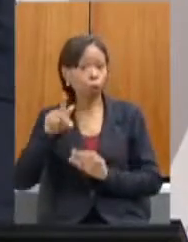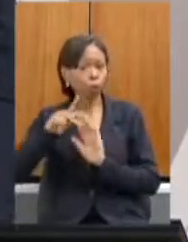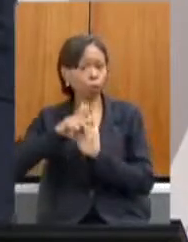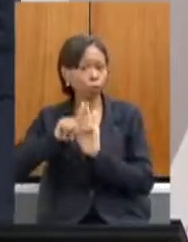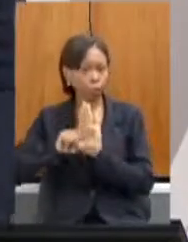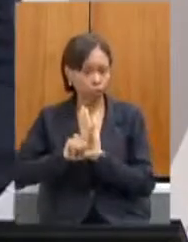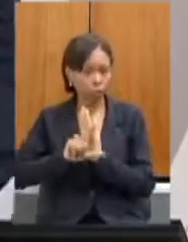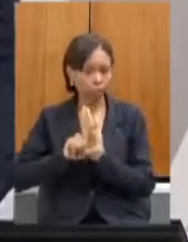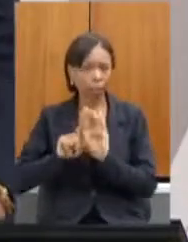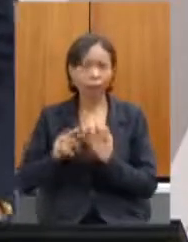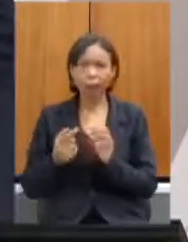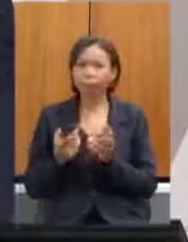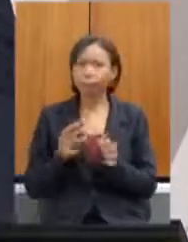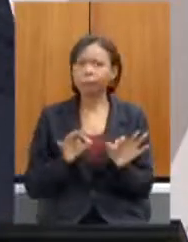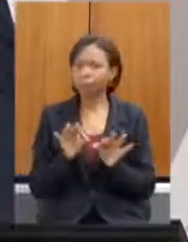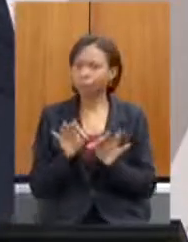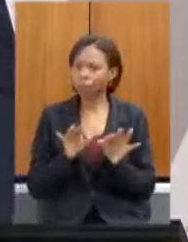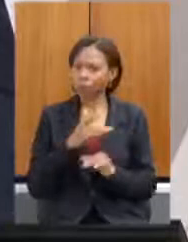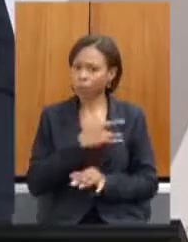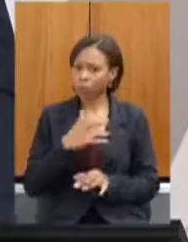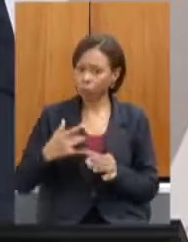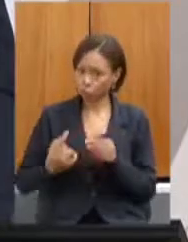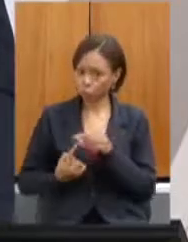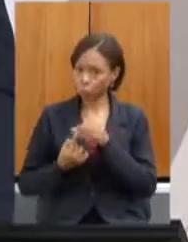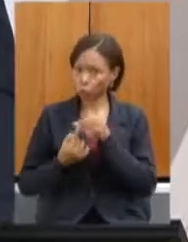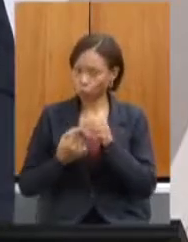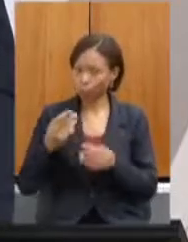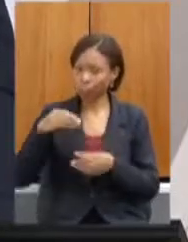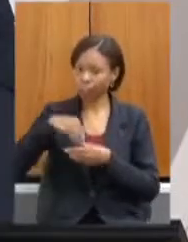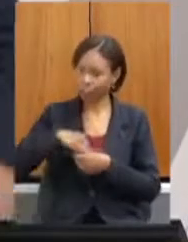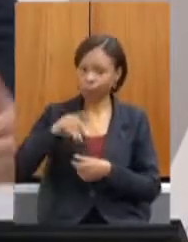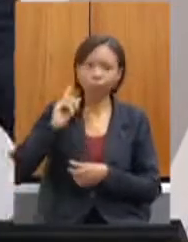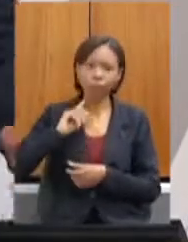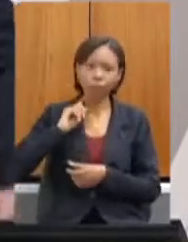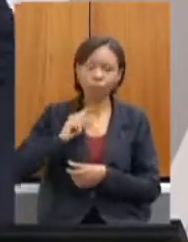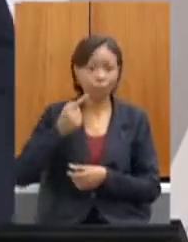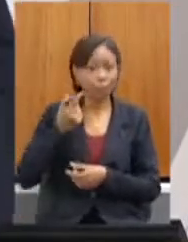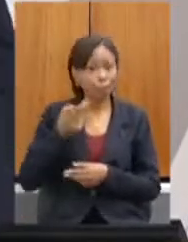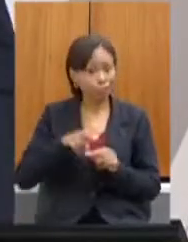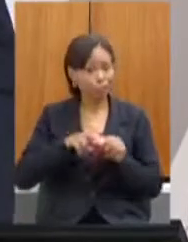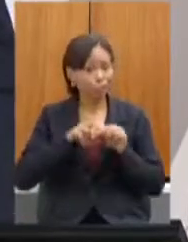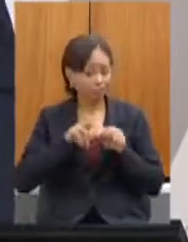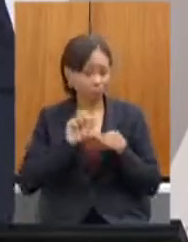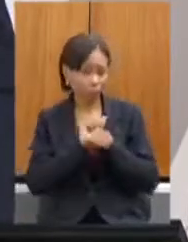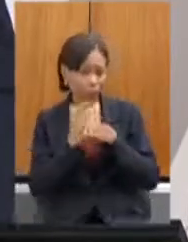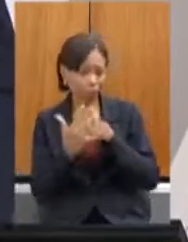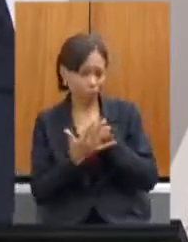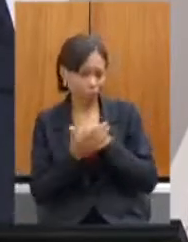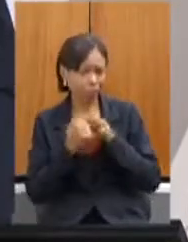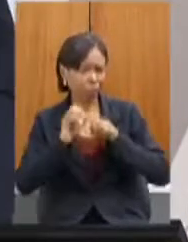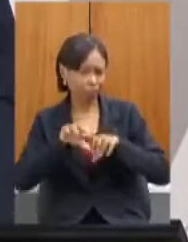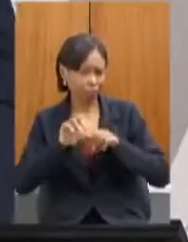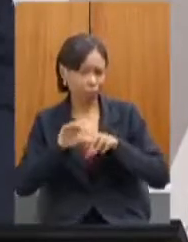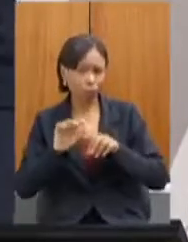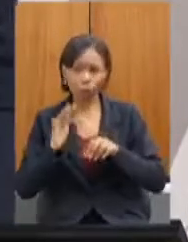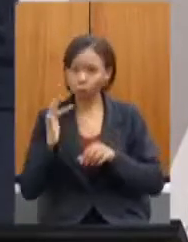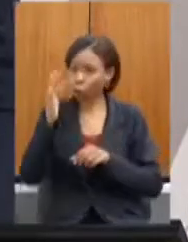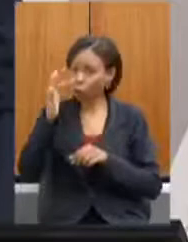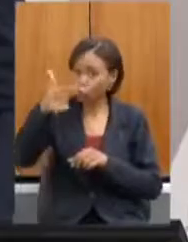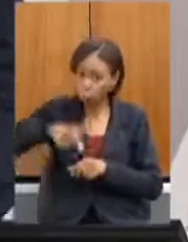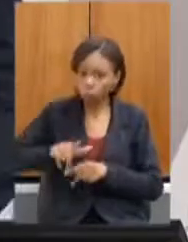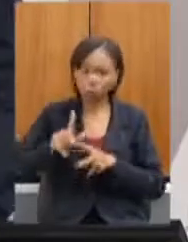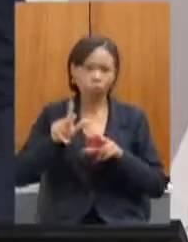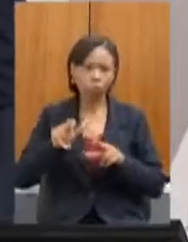é visto que essa pandemia nos ensinou e para que no futuro Tais fatos não se repitam